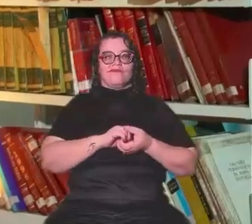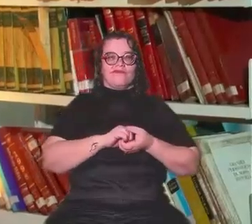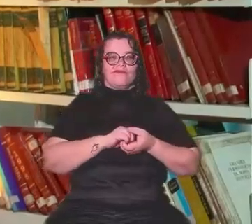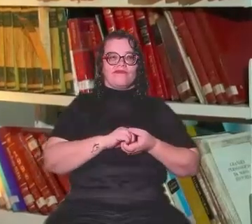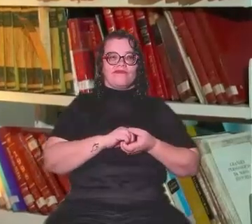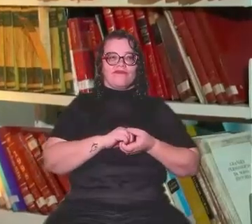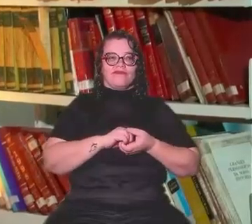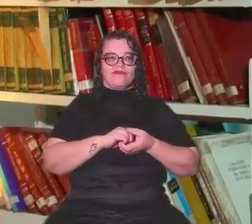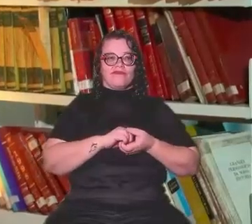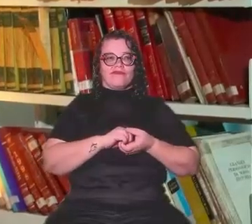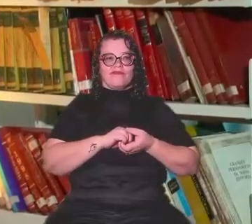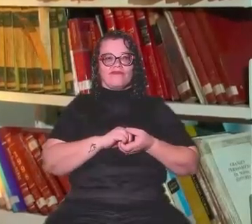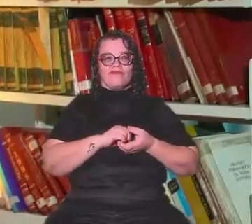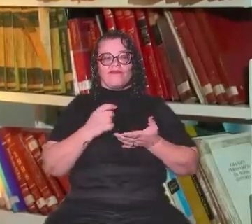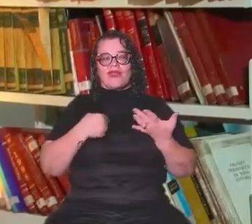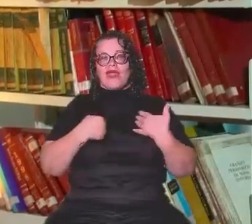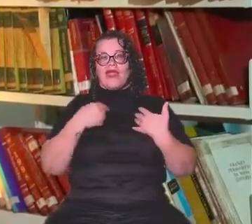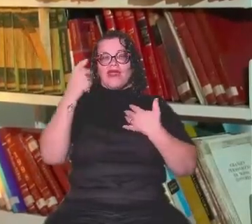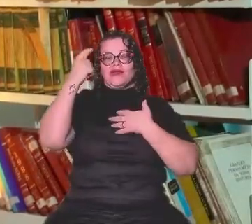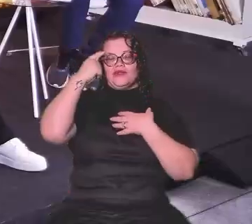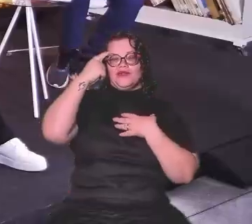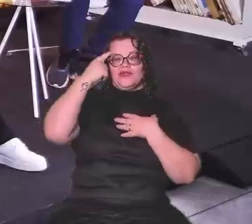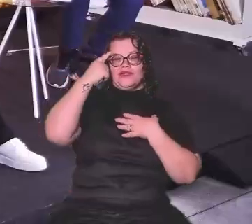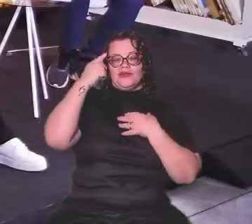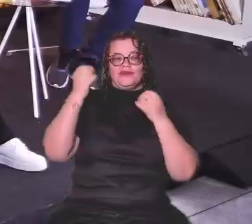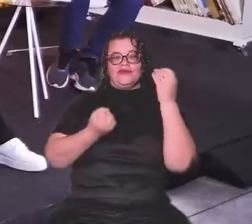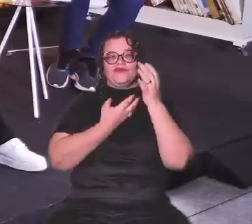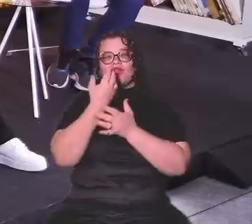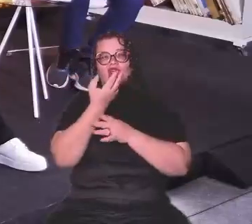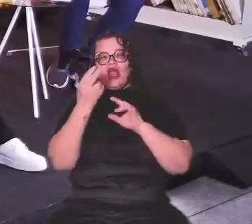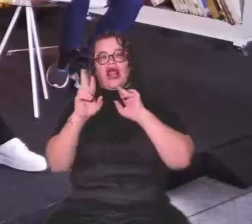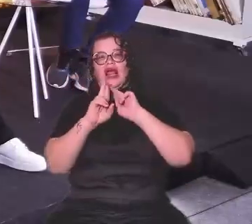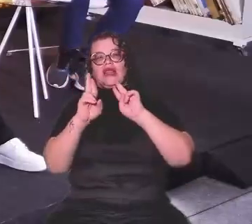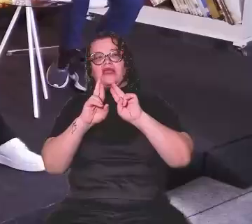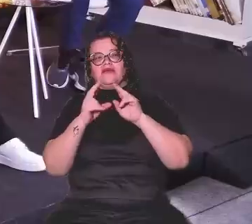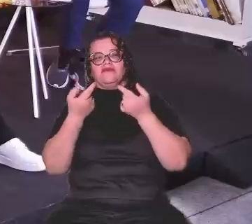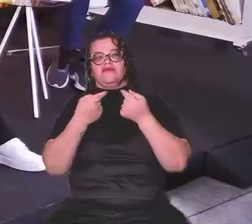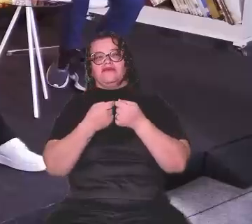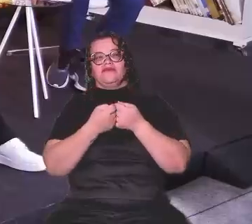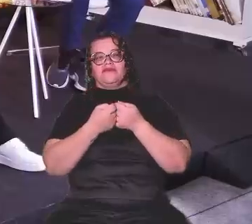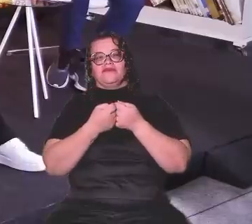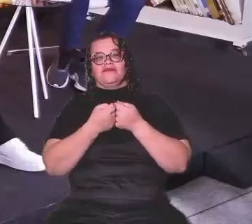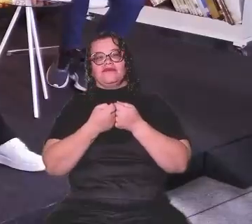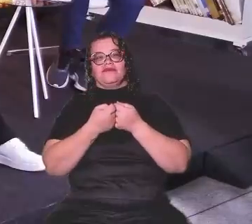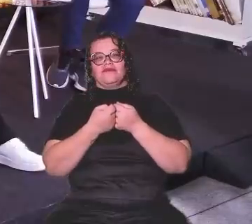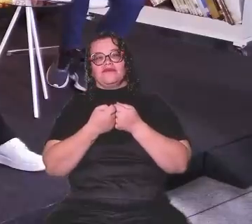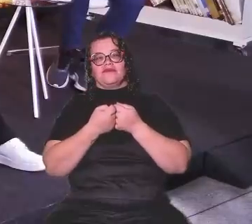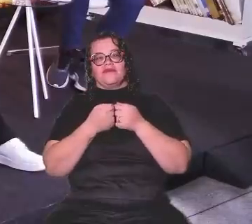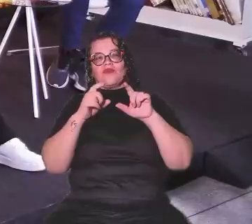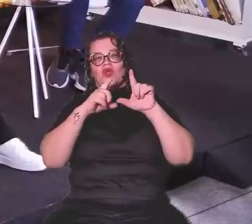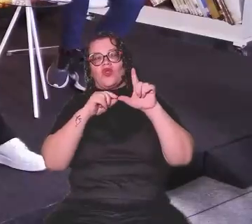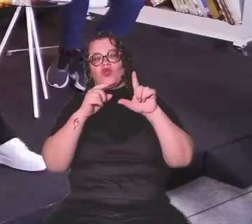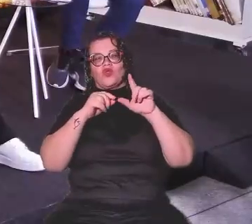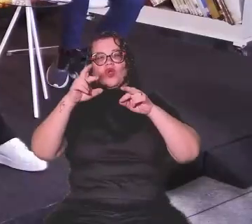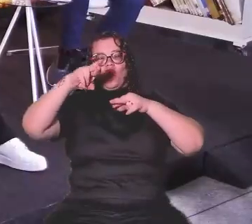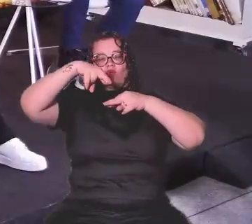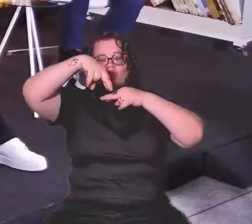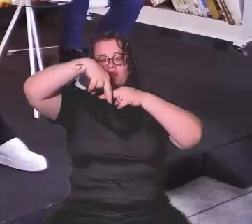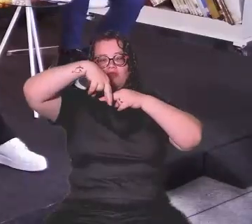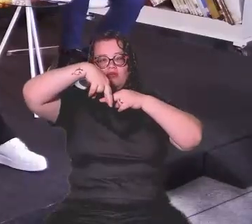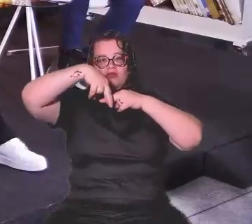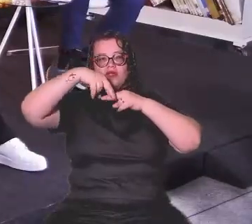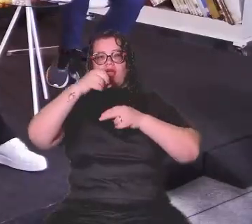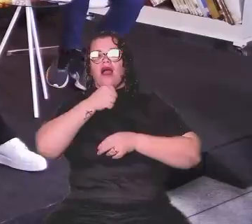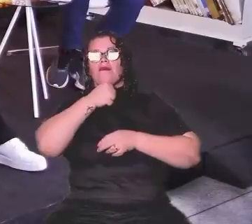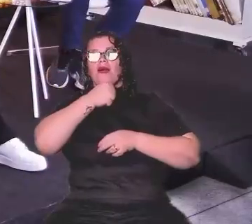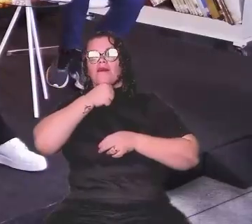Vai lá, vai lá. Eu, em relação a esse o poeta, né, que você trouxe, eu trouxe um trecho de Drummond, na entrevista que ele